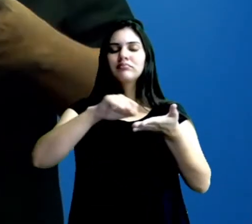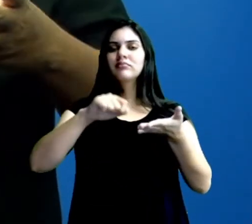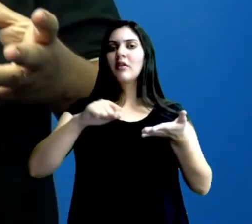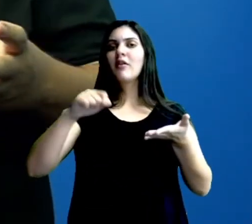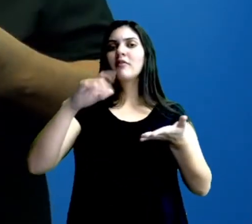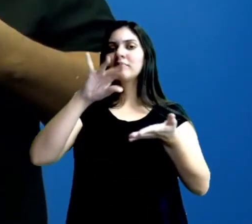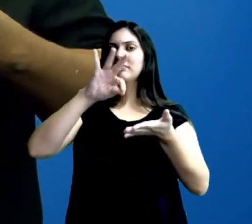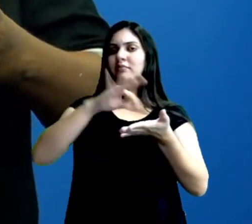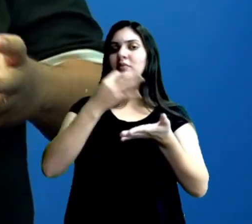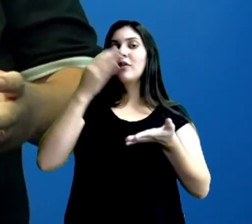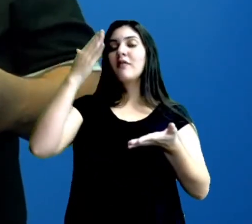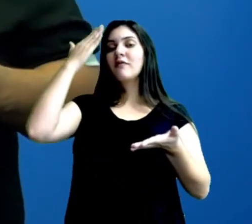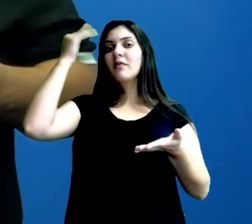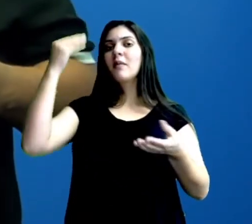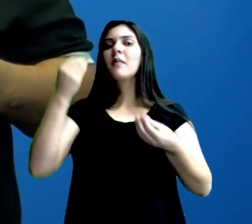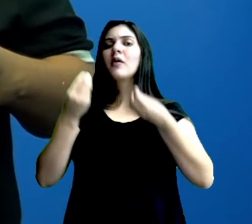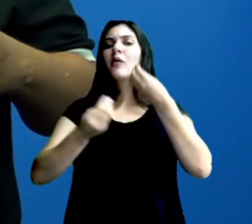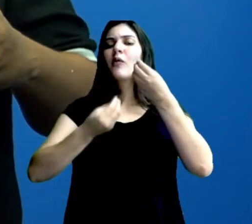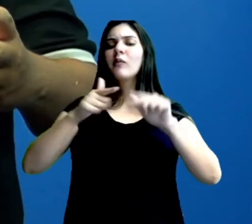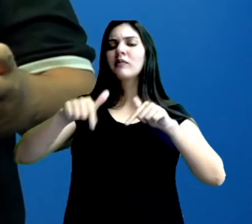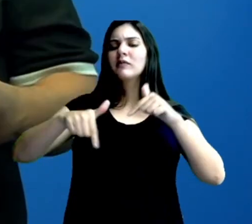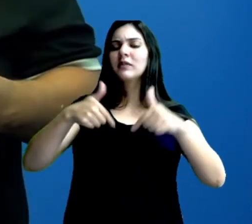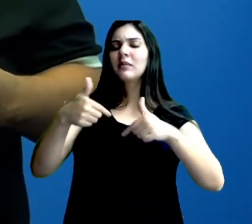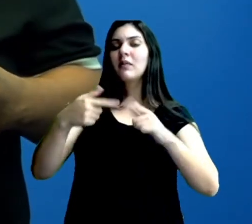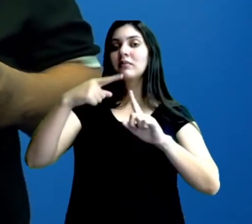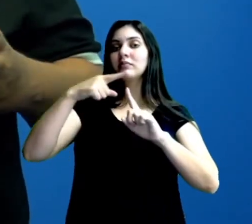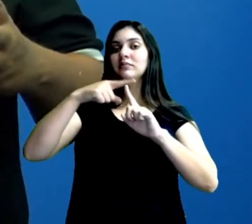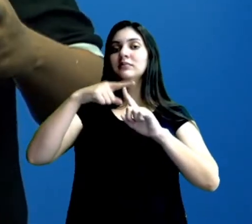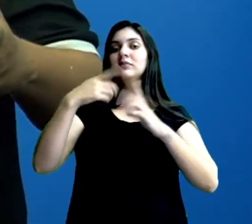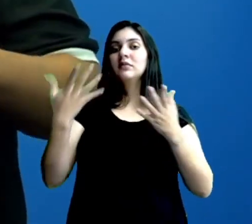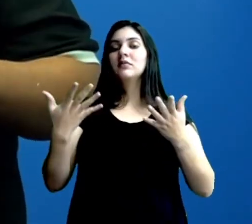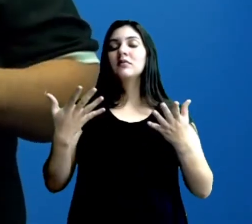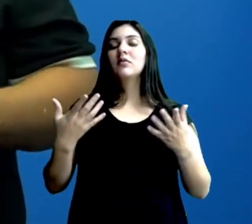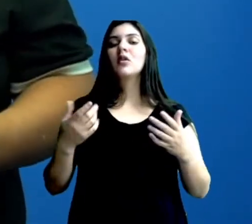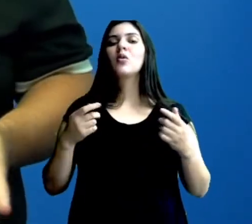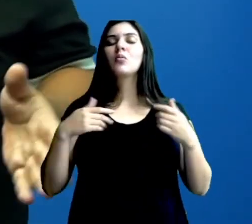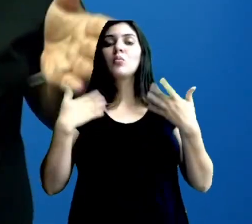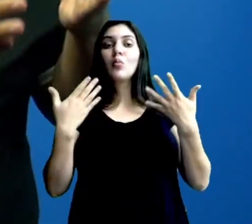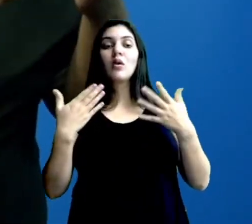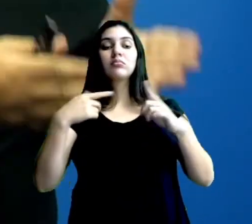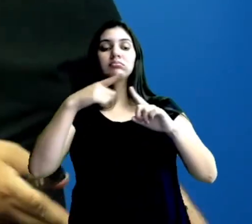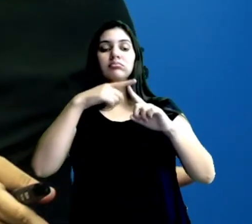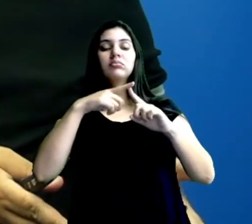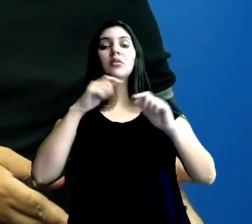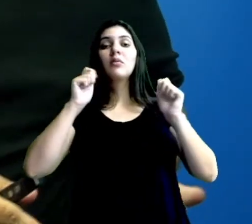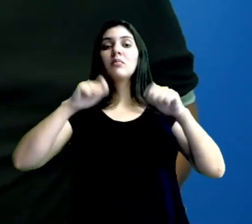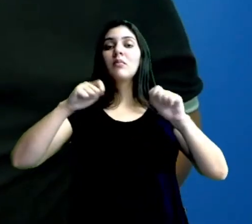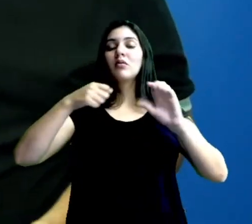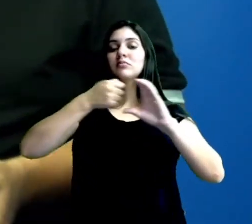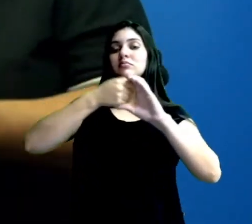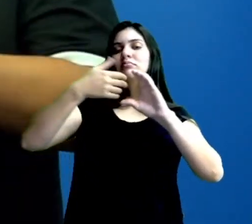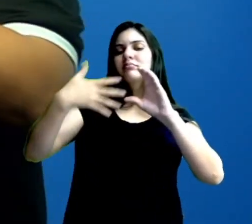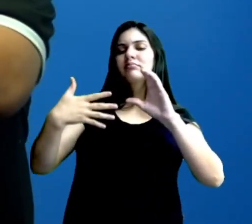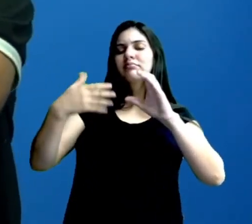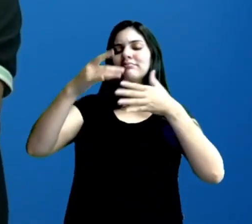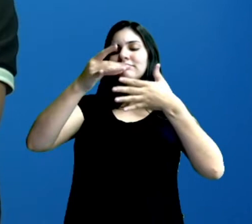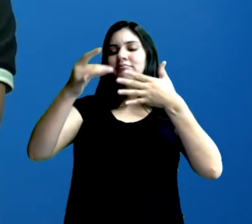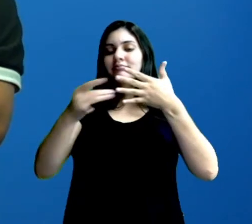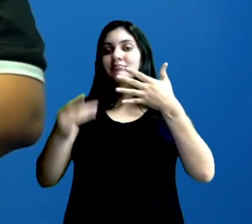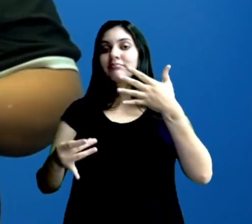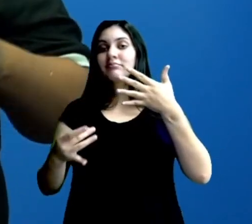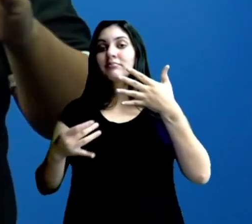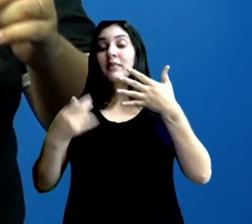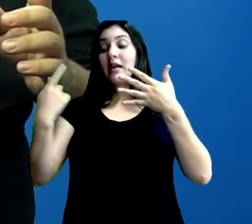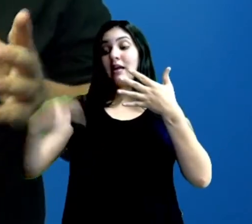mas como eu vou trabalhar esses elementos, professor? Quais elementos que eu posso caracterizar aquela história em um conto